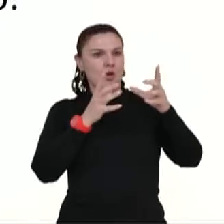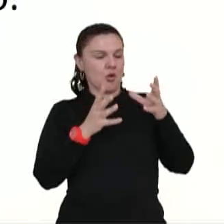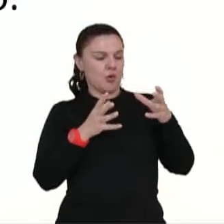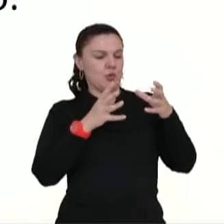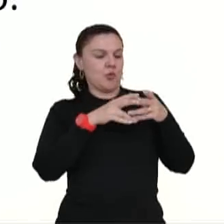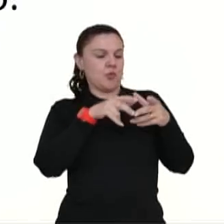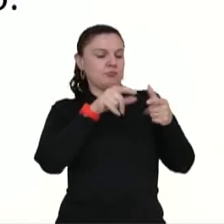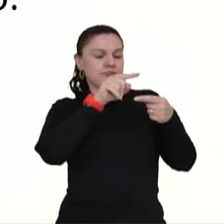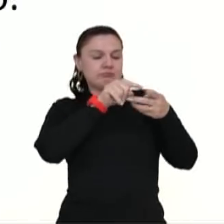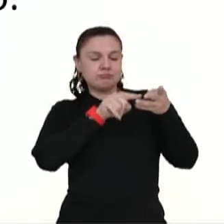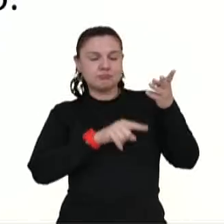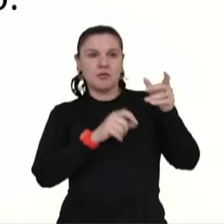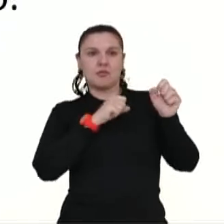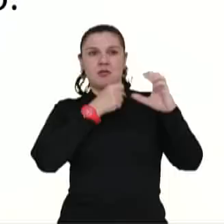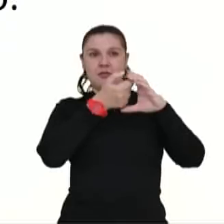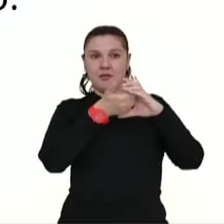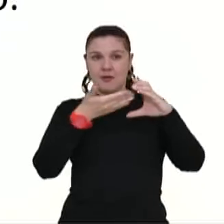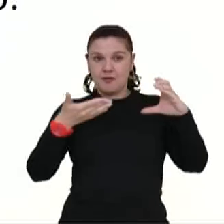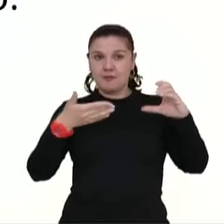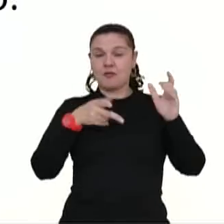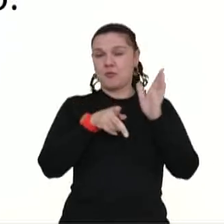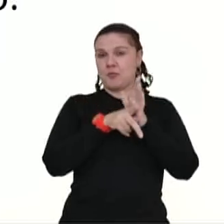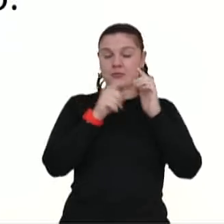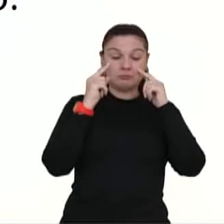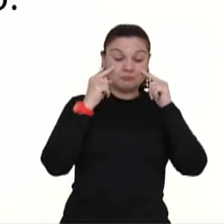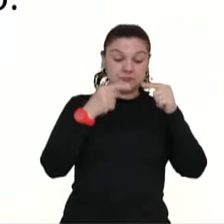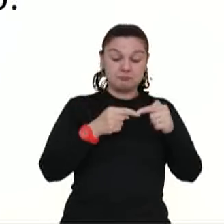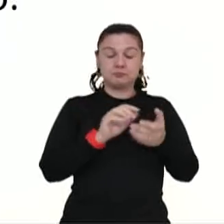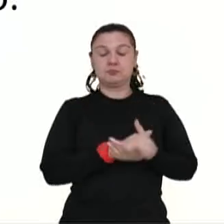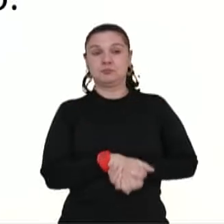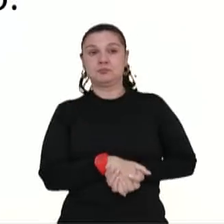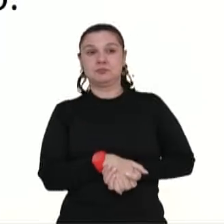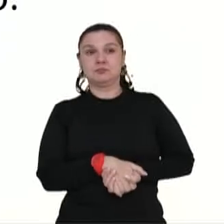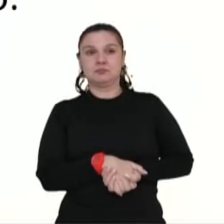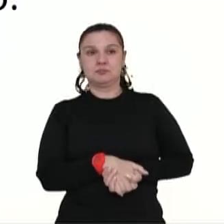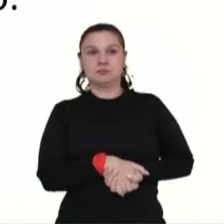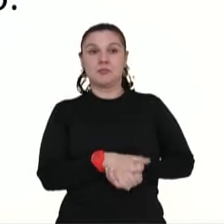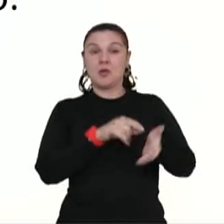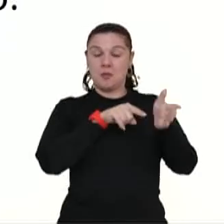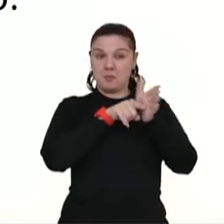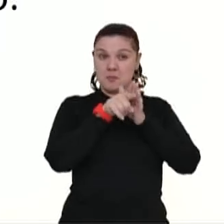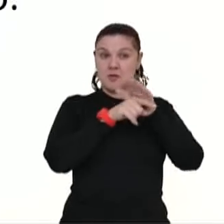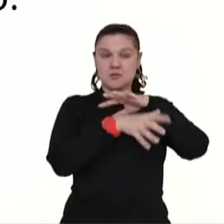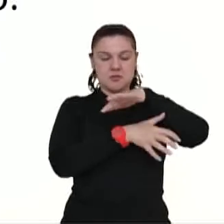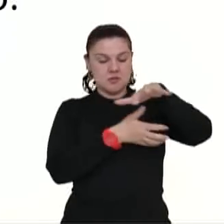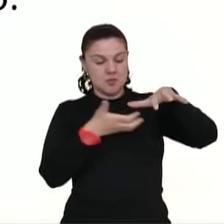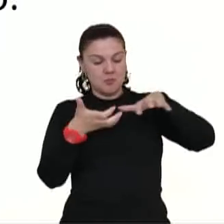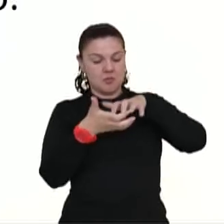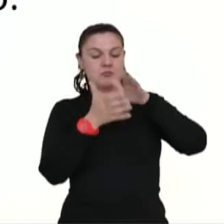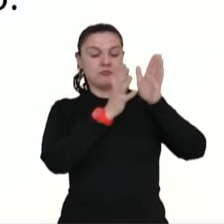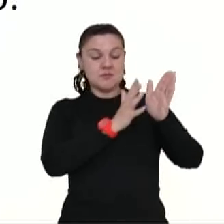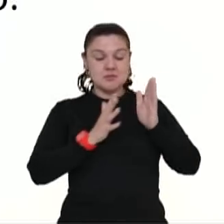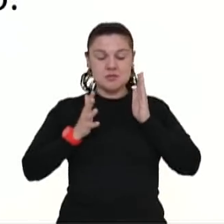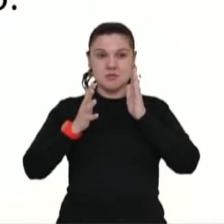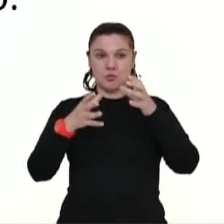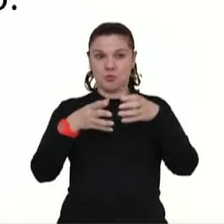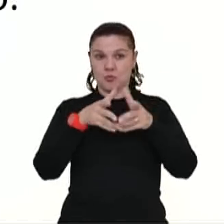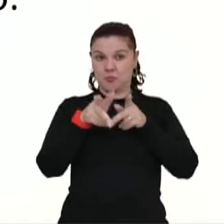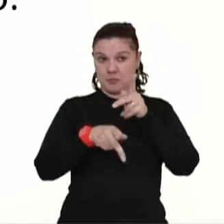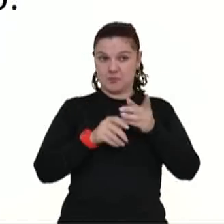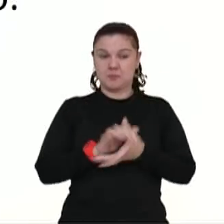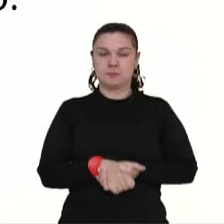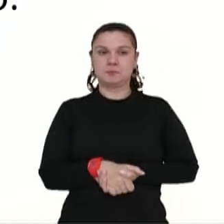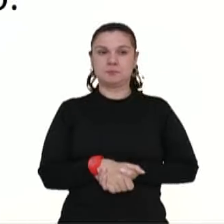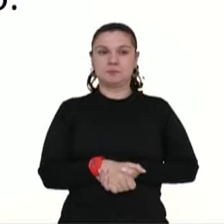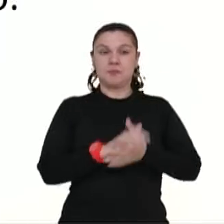de elementos que possuem as características que se pretende observar. Pesquisa envolvendo um subconjunto da população